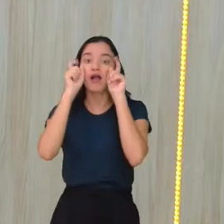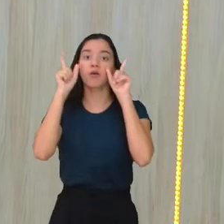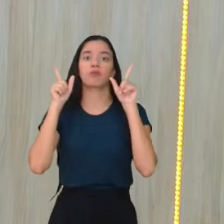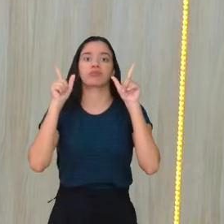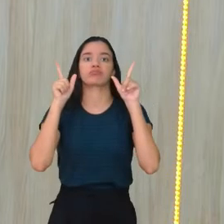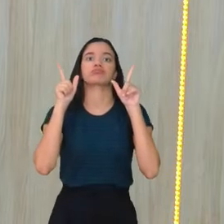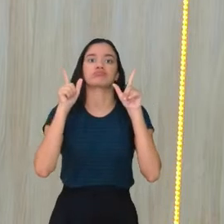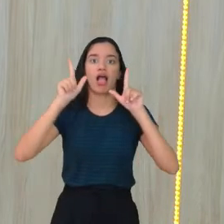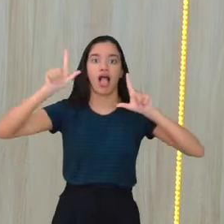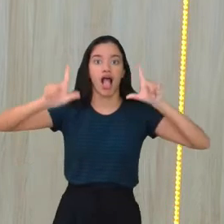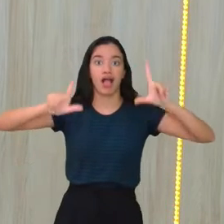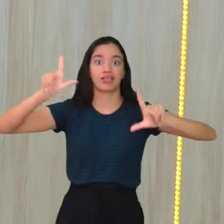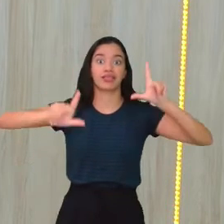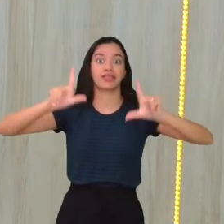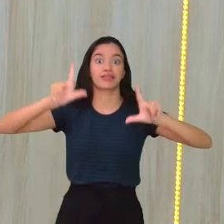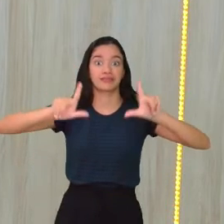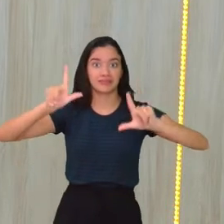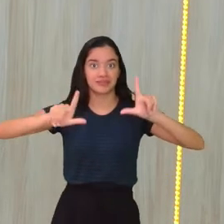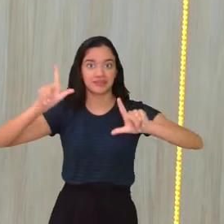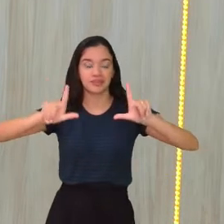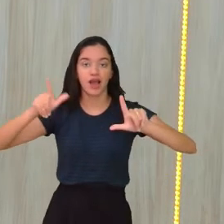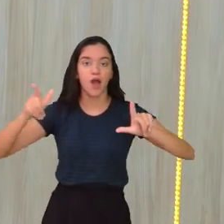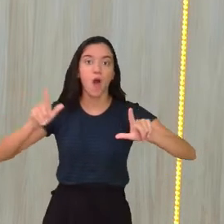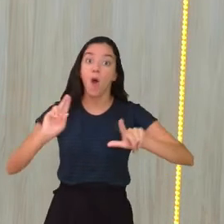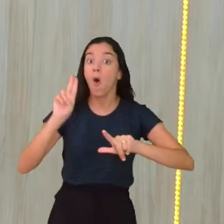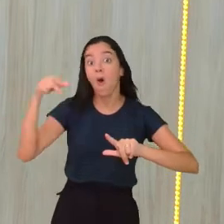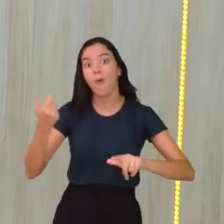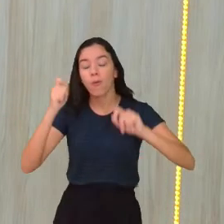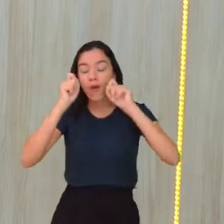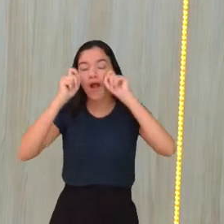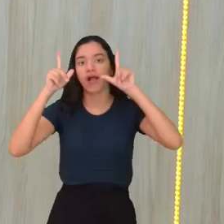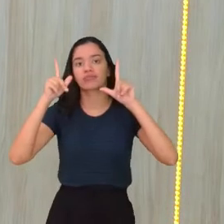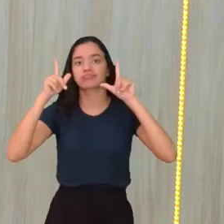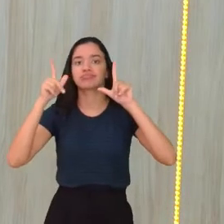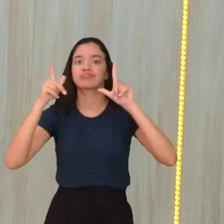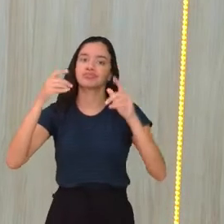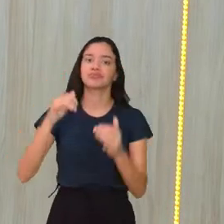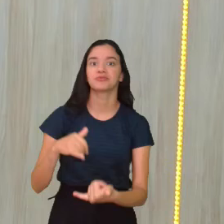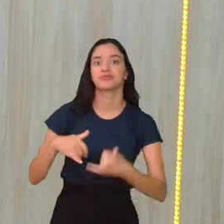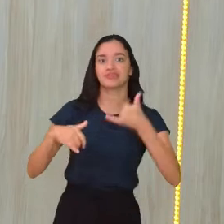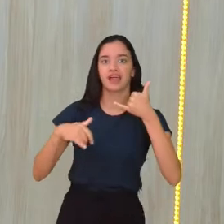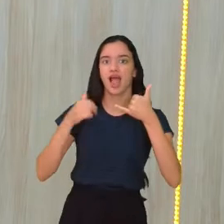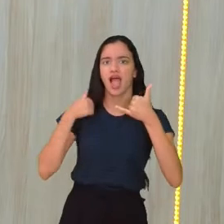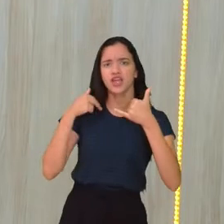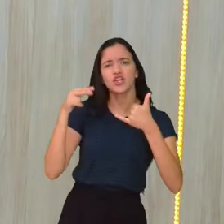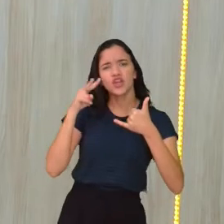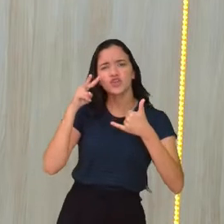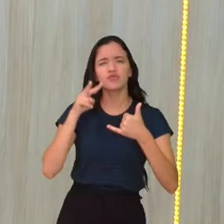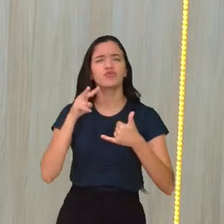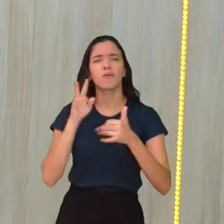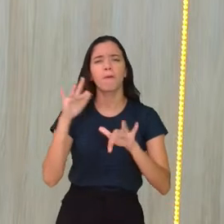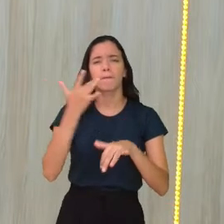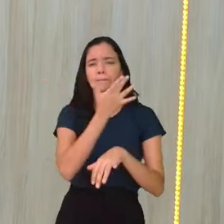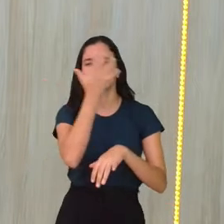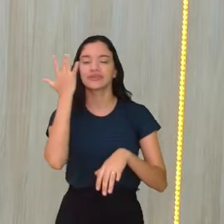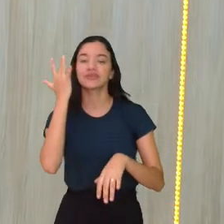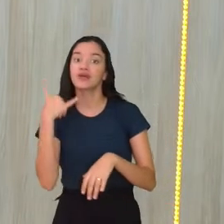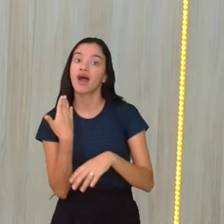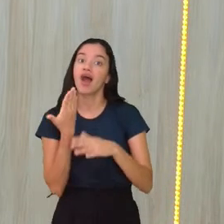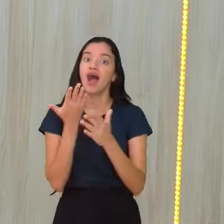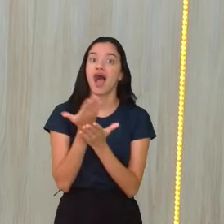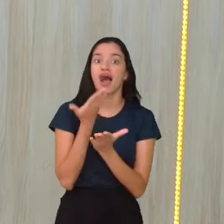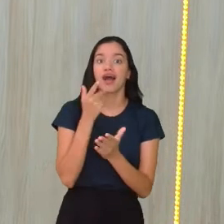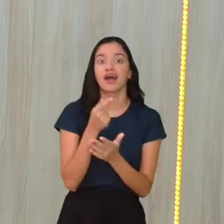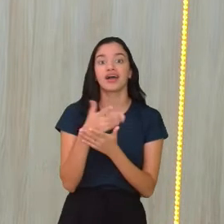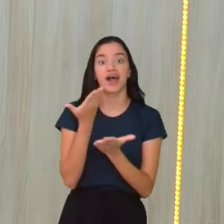aí, a televisão já estava ligada, né? Ou já acordou, indo direto para o celular e viu uma mensagem de alguém dizendo, ó, a aula de professor Heleno